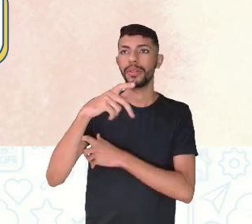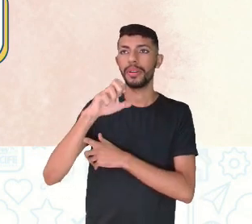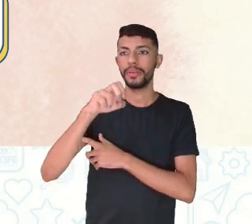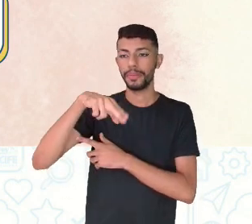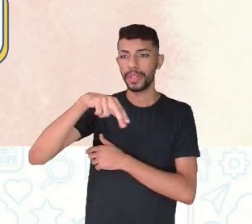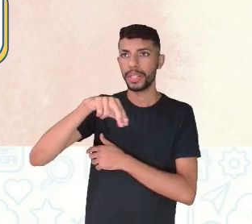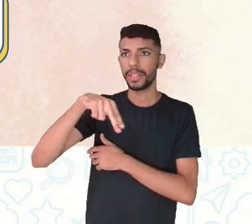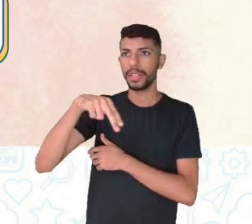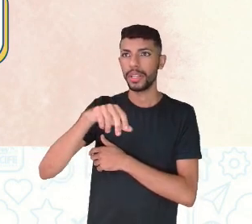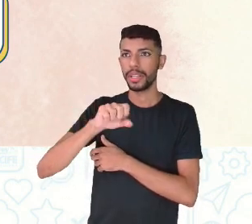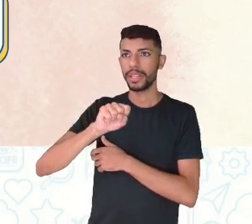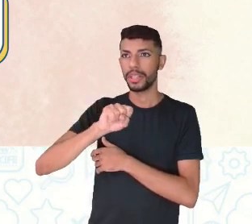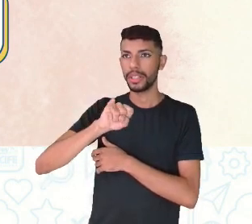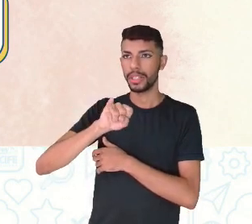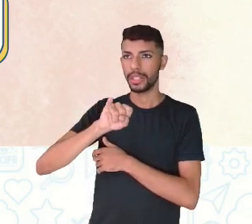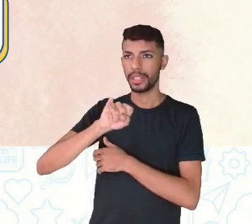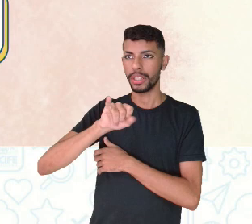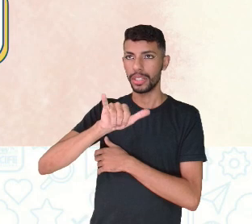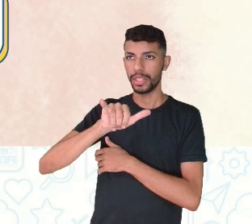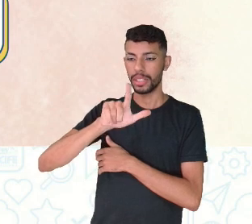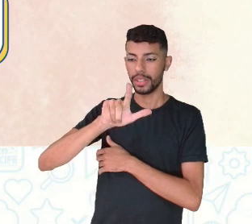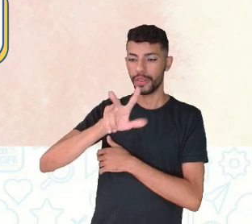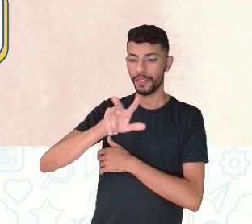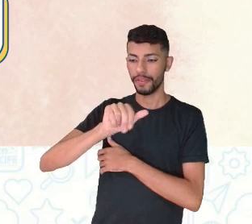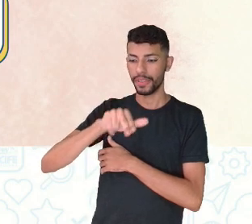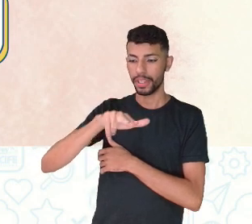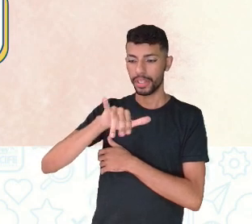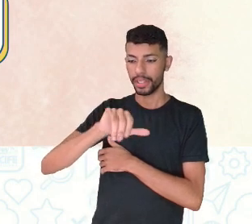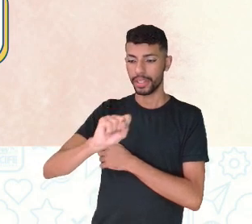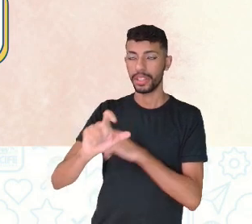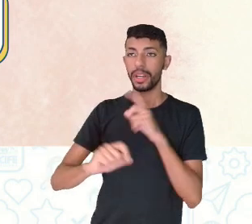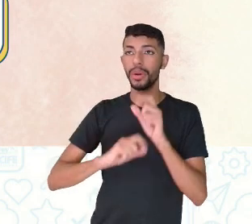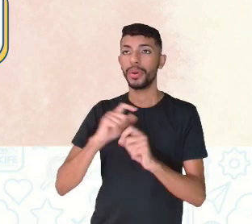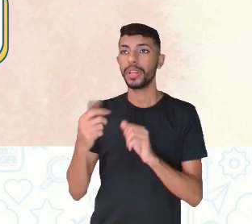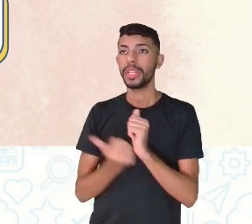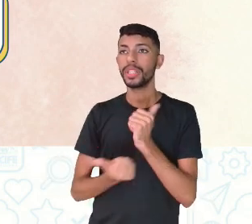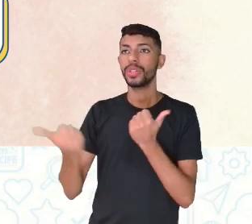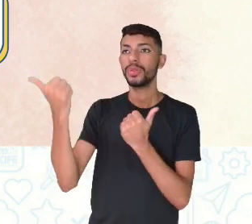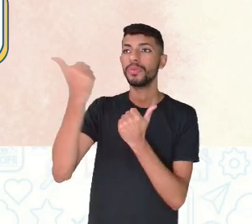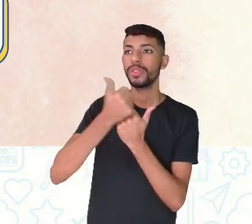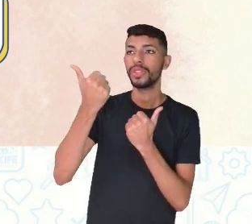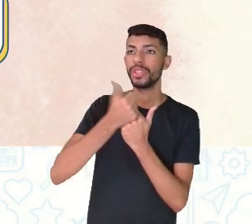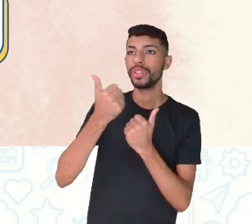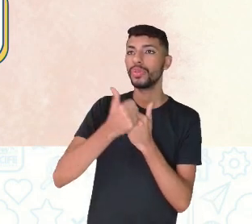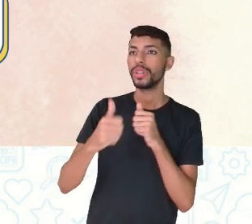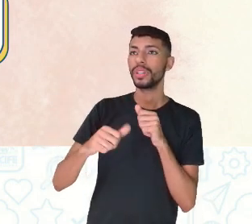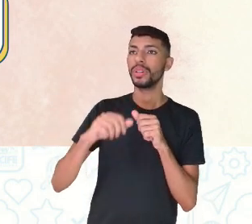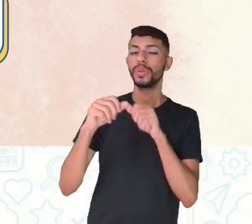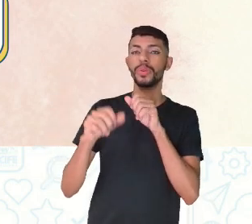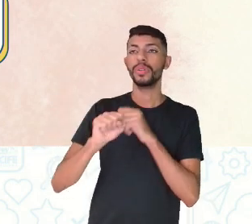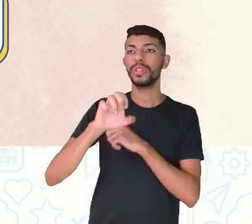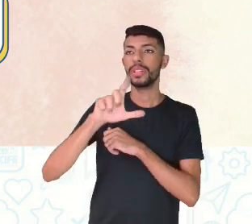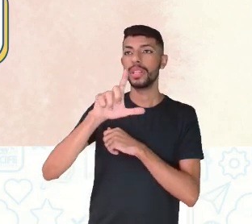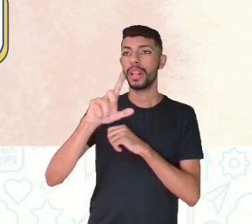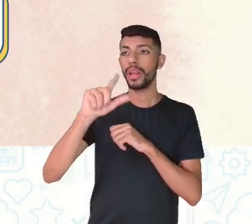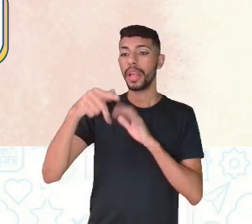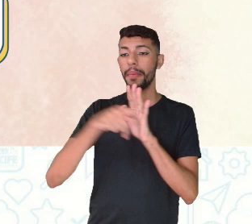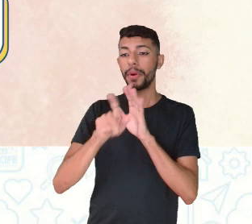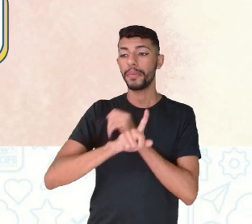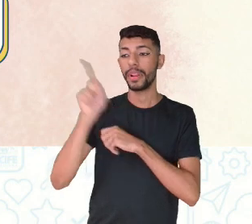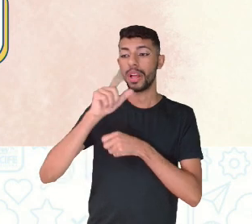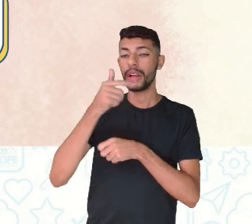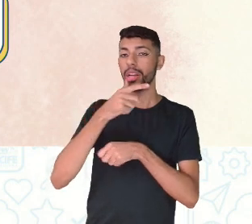né, um jornal da época, substituiu o selo que deveria ter no jornal, né, que era o selo lá da